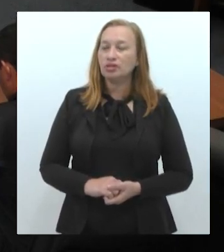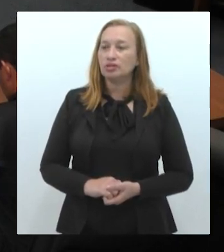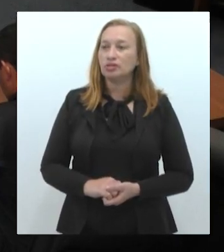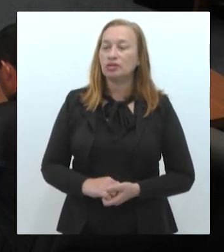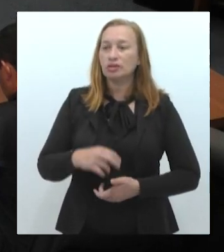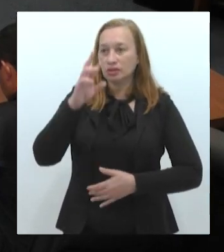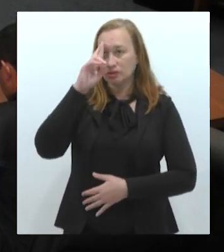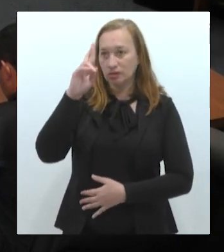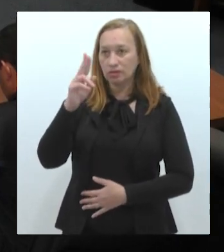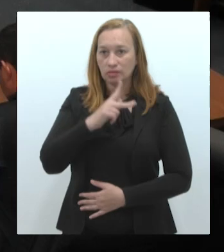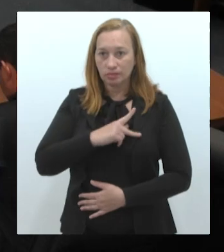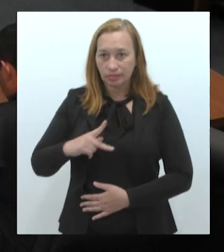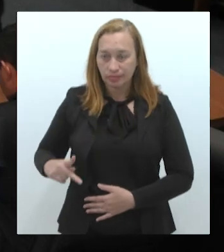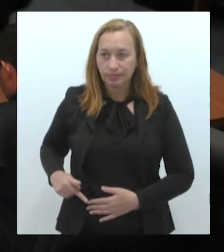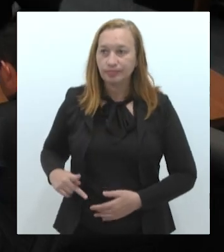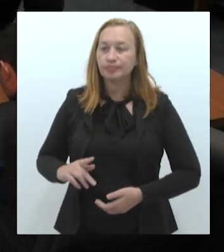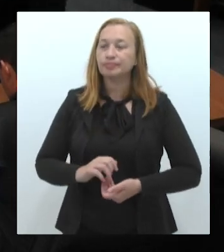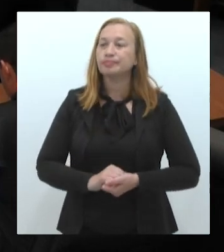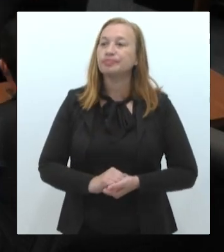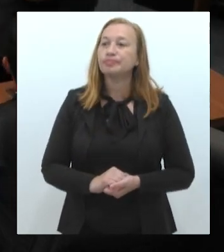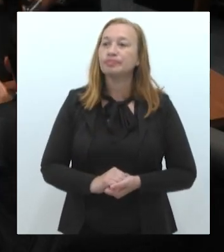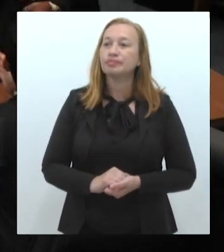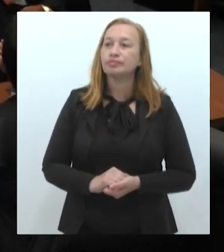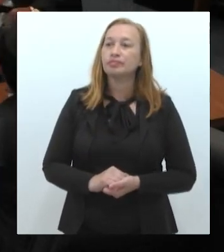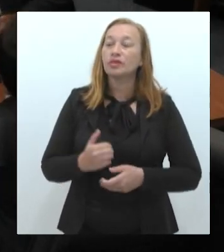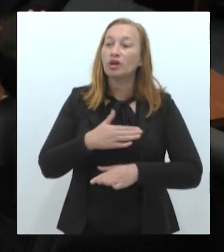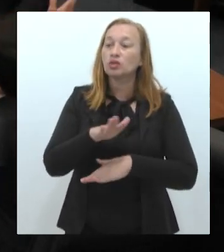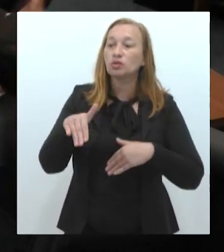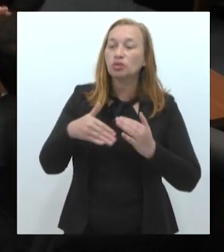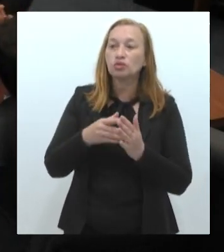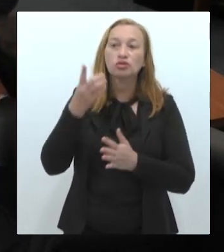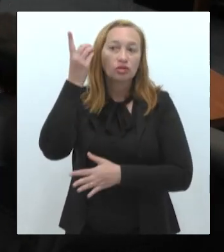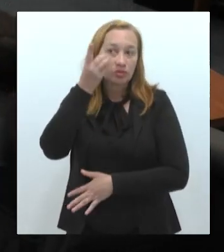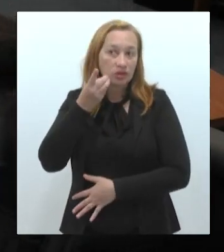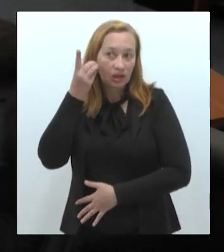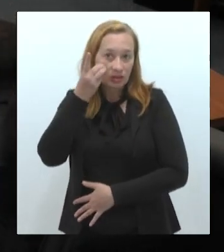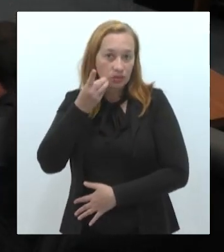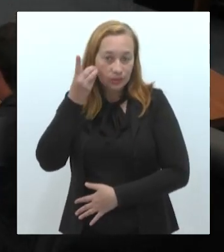Senhora Presidente, senhoras e senhores deputados,